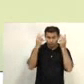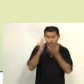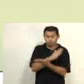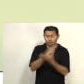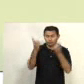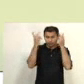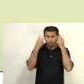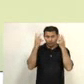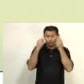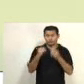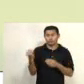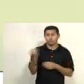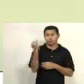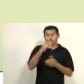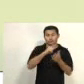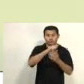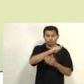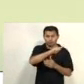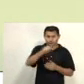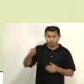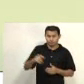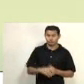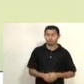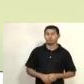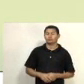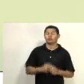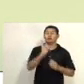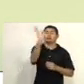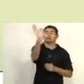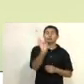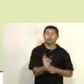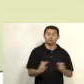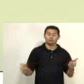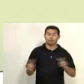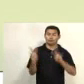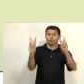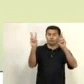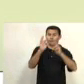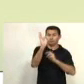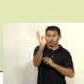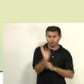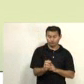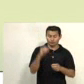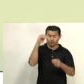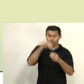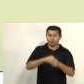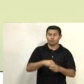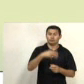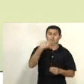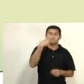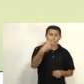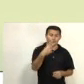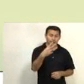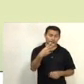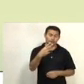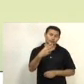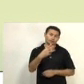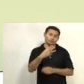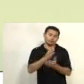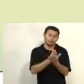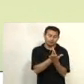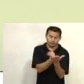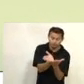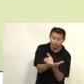é importante grifar isso, a porcentagem de valores contidos dentro de 3 desvios